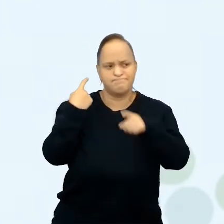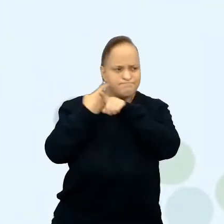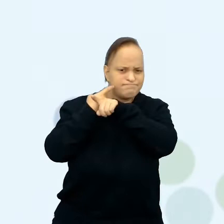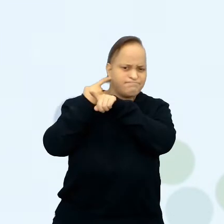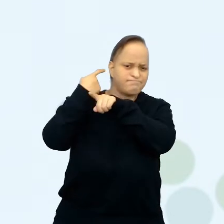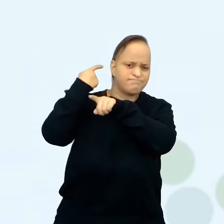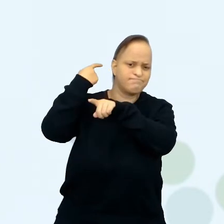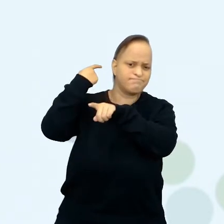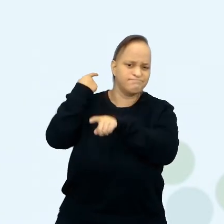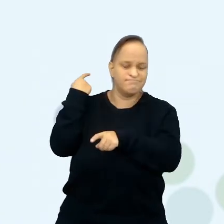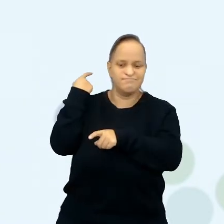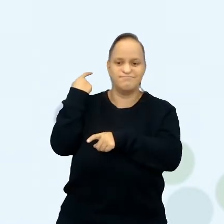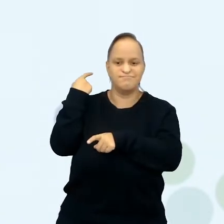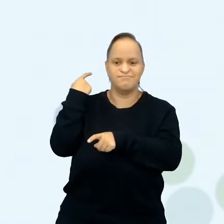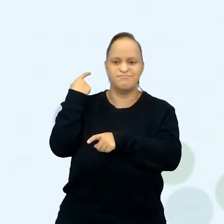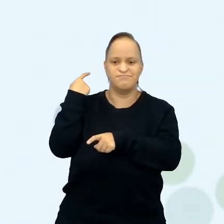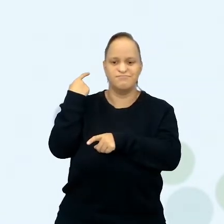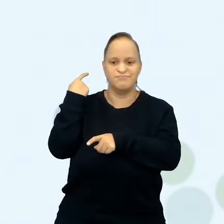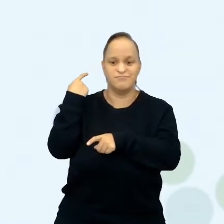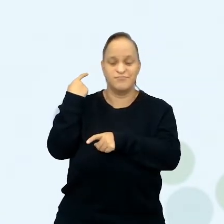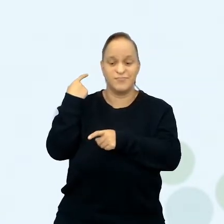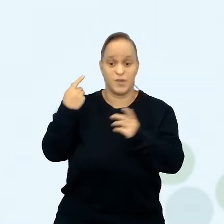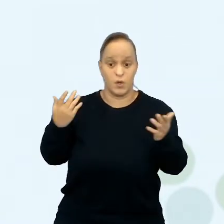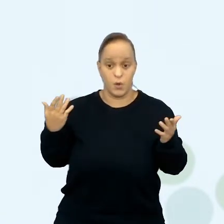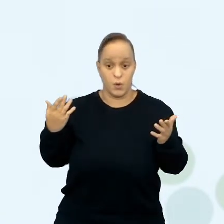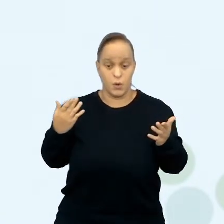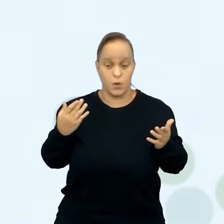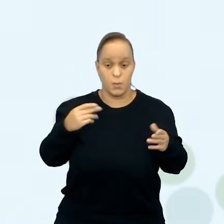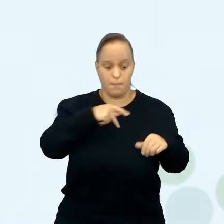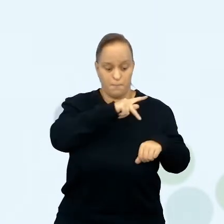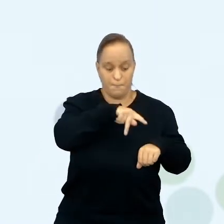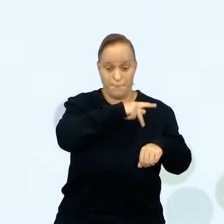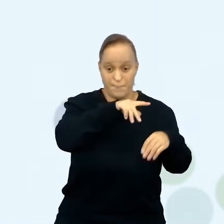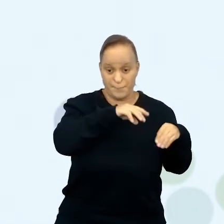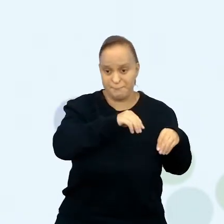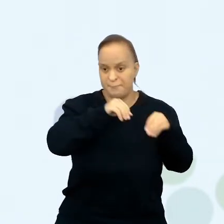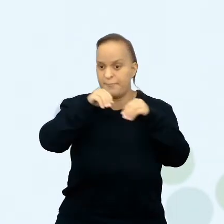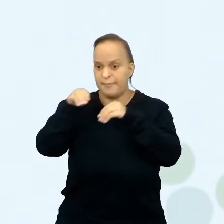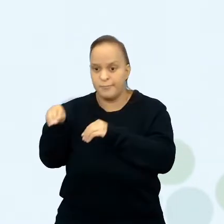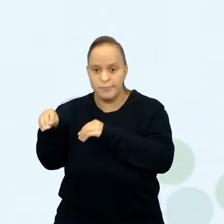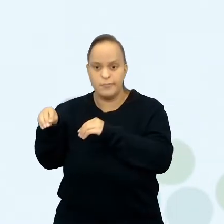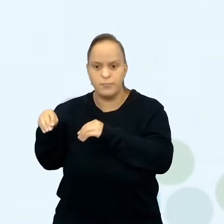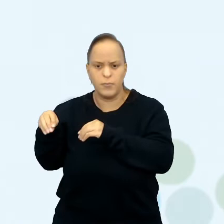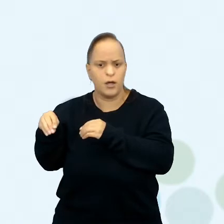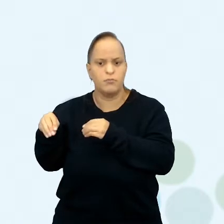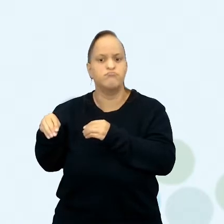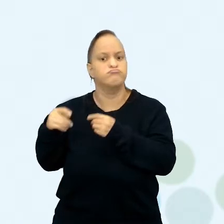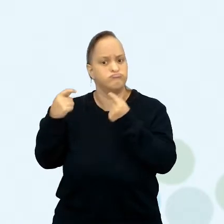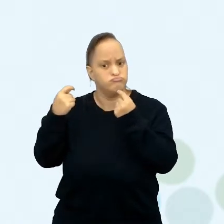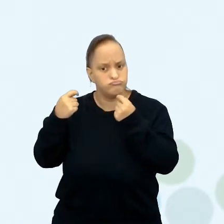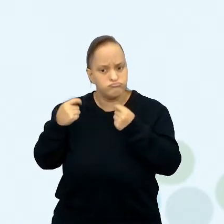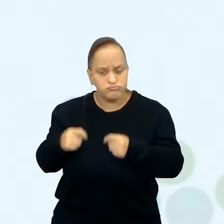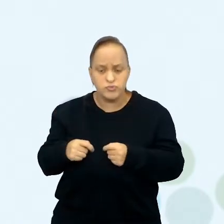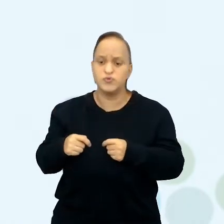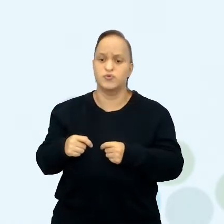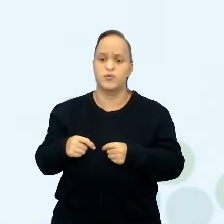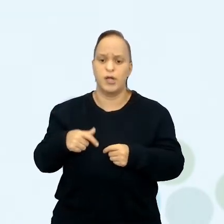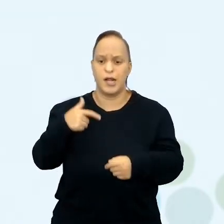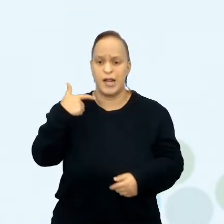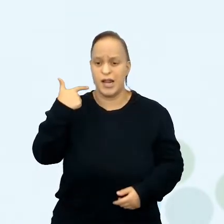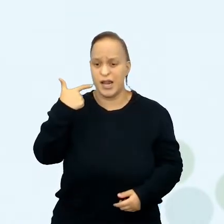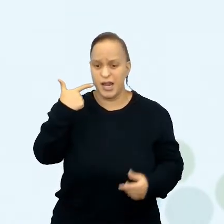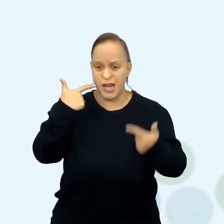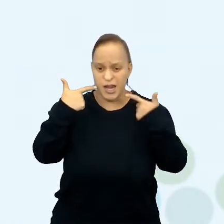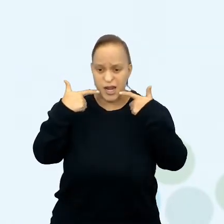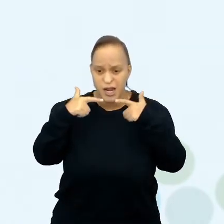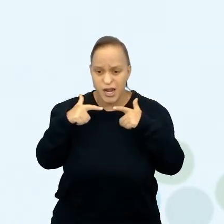né? O que obviamente não significa que eu não posso mudar de país, que eu não posso aprender uma nova língua e começar a utilizá-la, que eu não